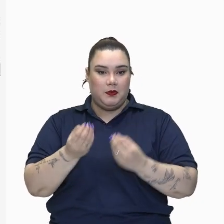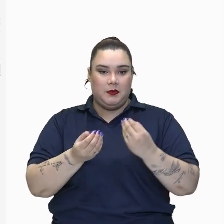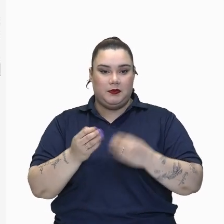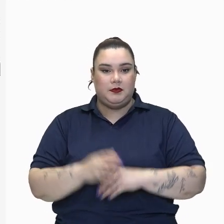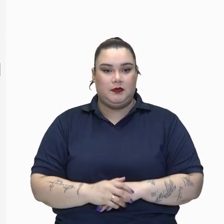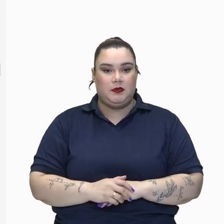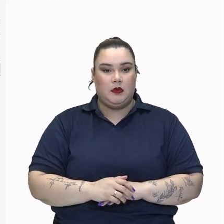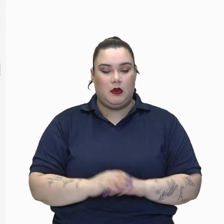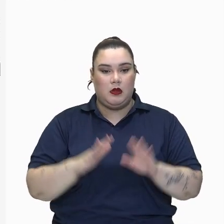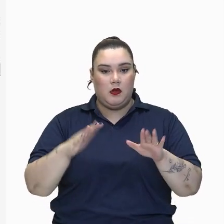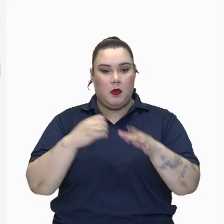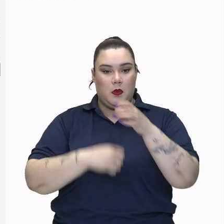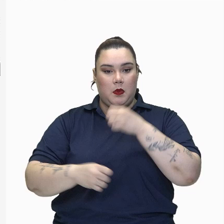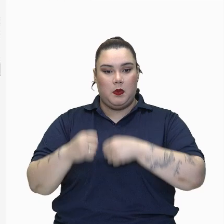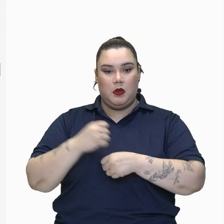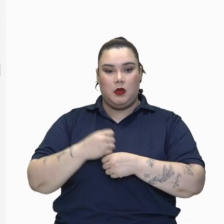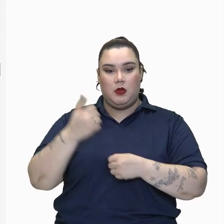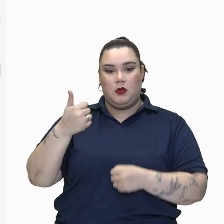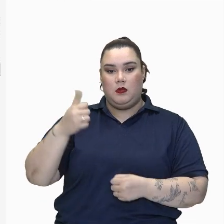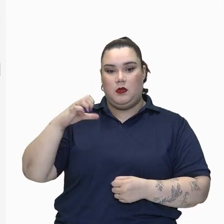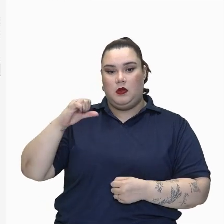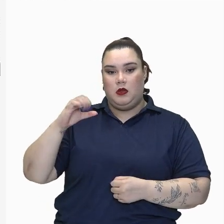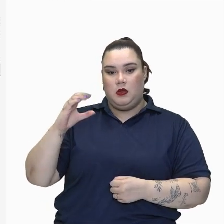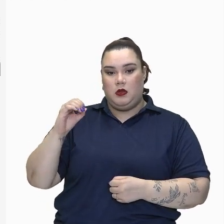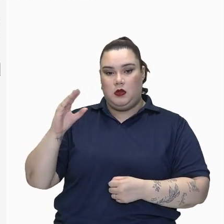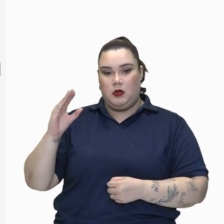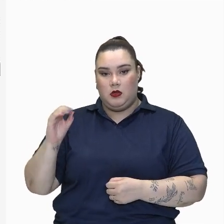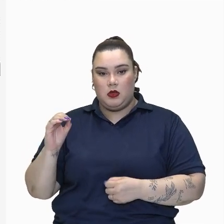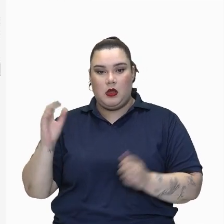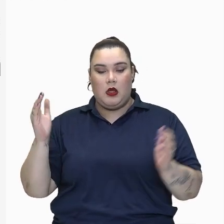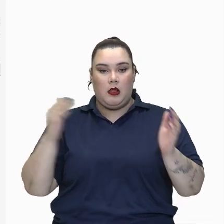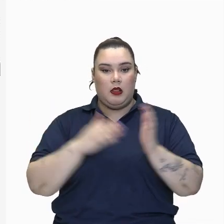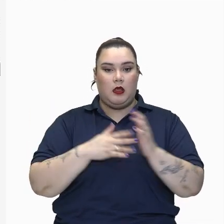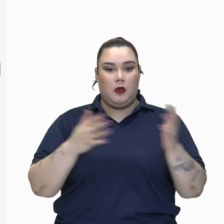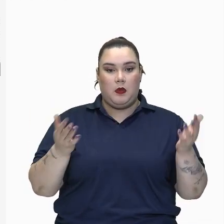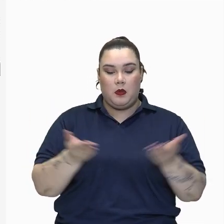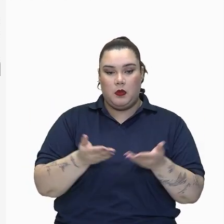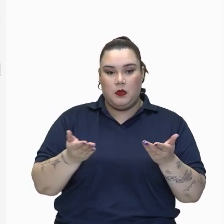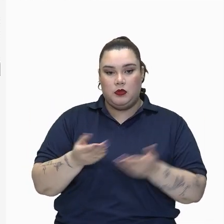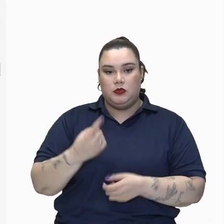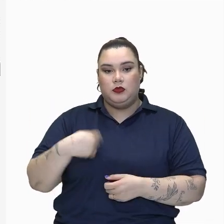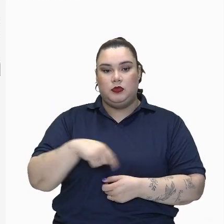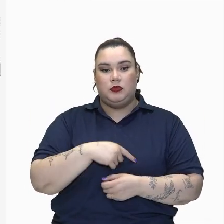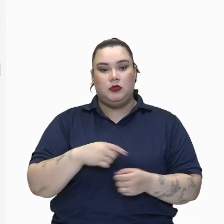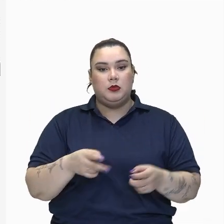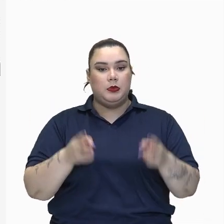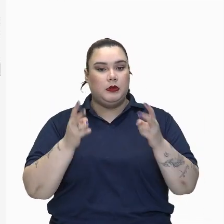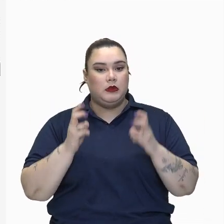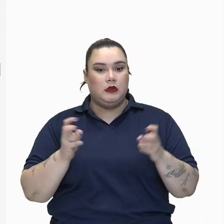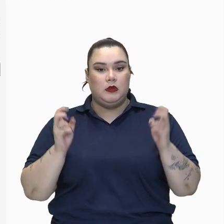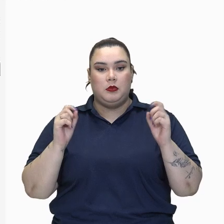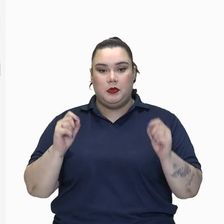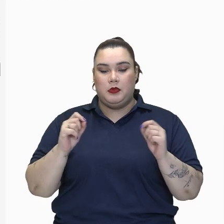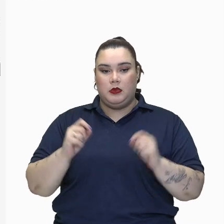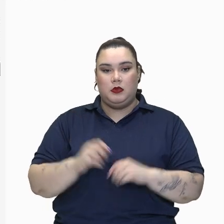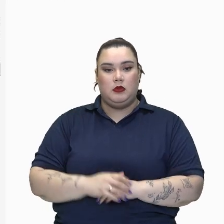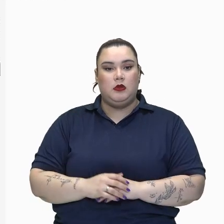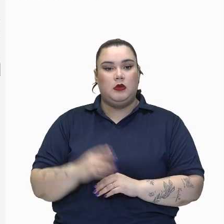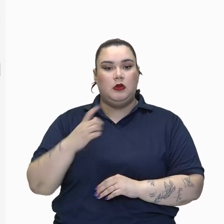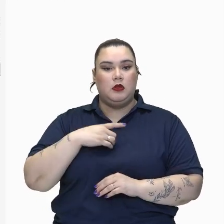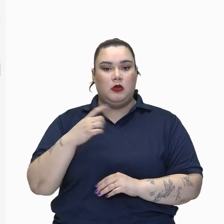partir da década de 1980 até os dias atuais, nós vamos ter ali, né, as